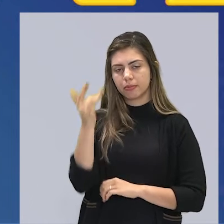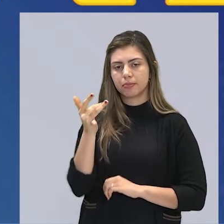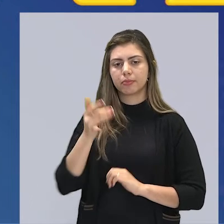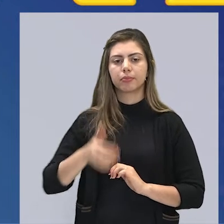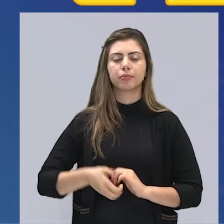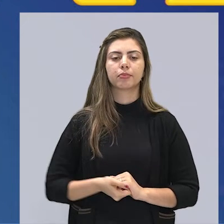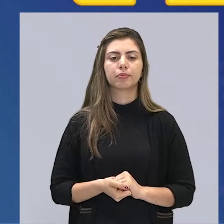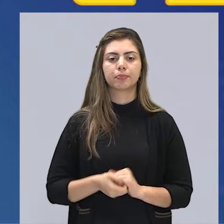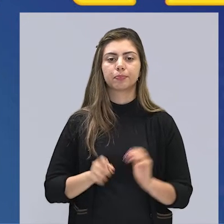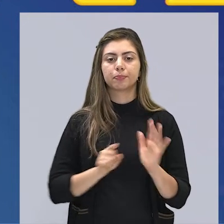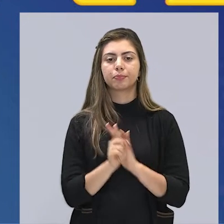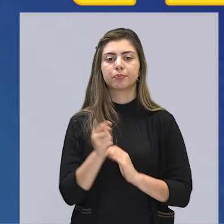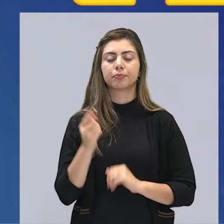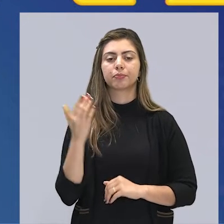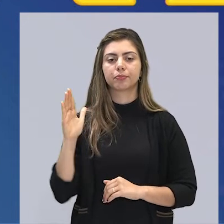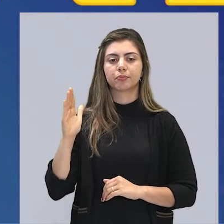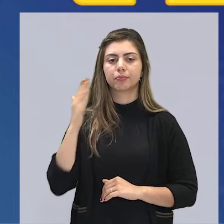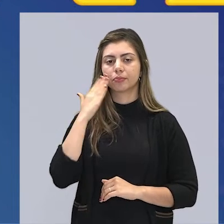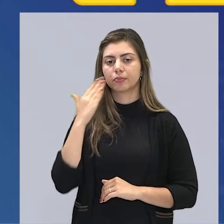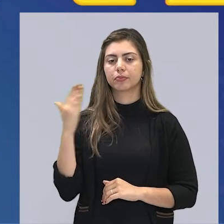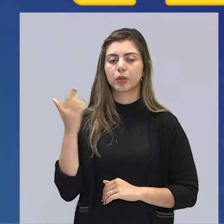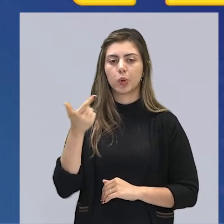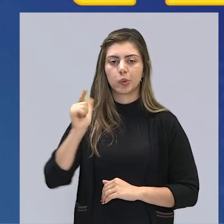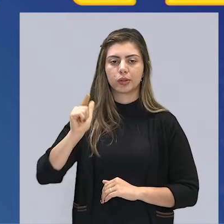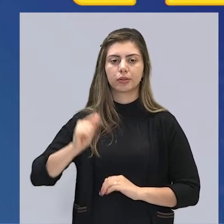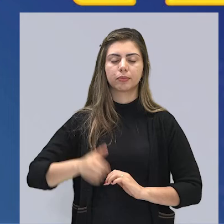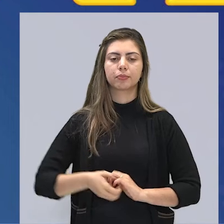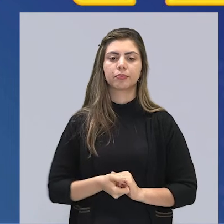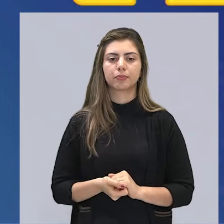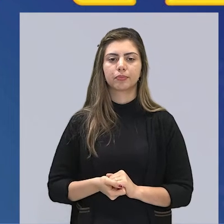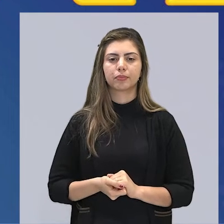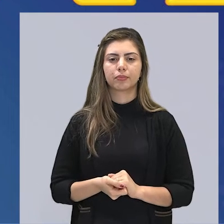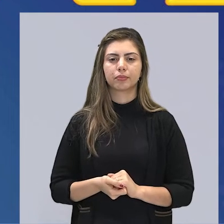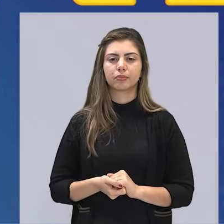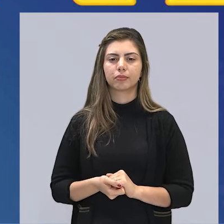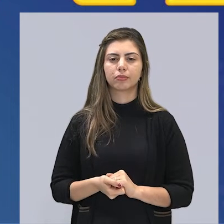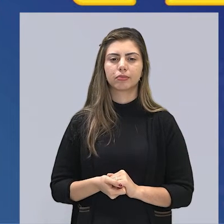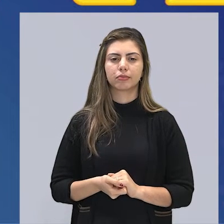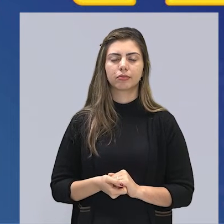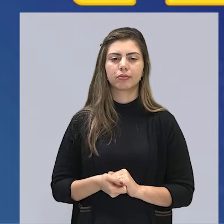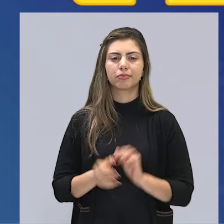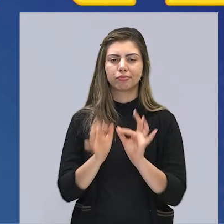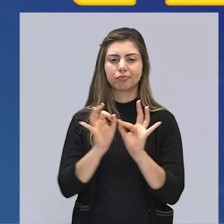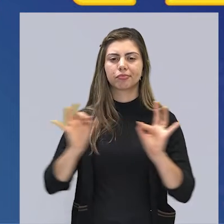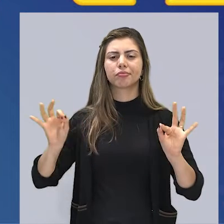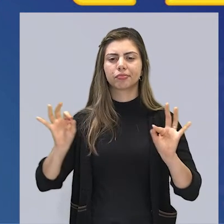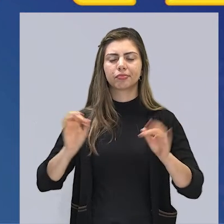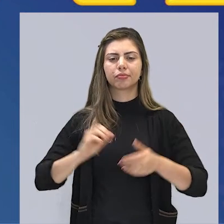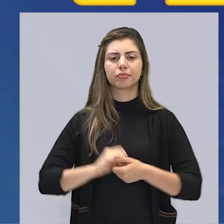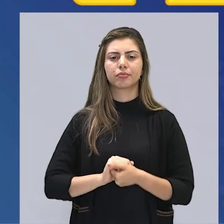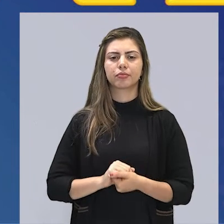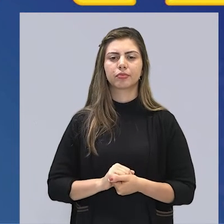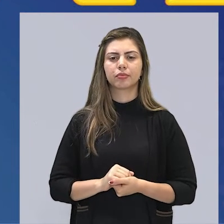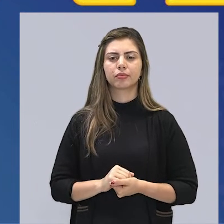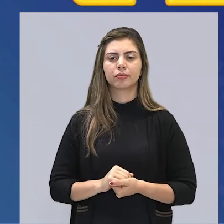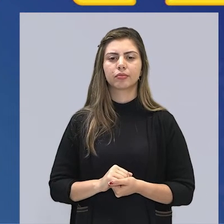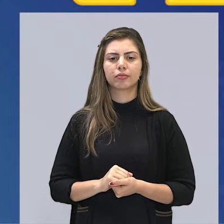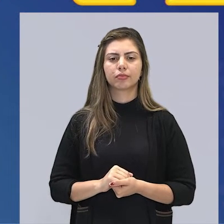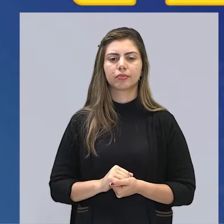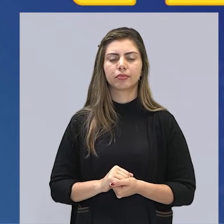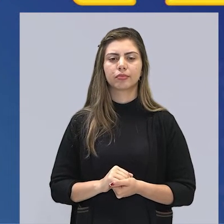A outra pergunta. Aliás, não é outra pergunta, né? Outra sentença. I could have the meeting at